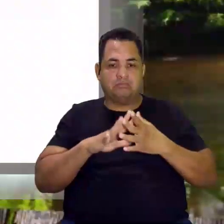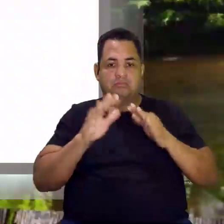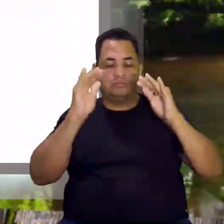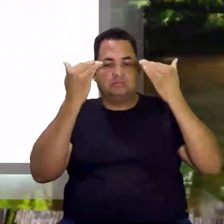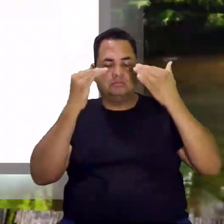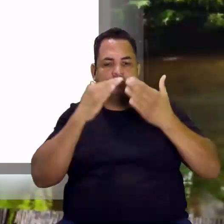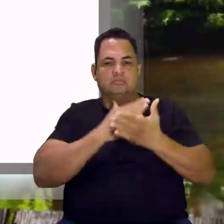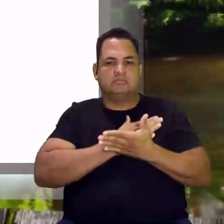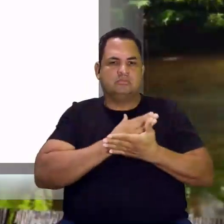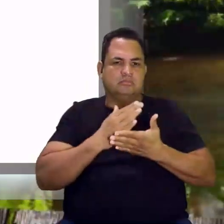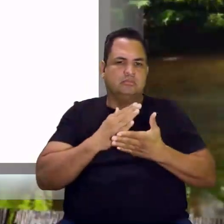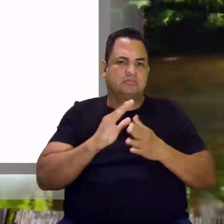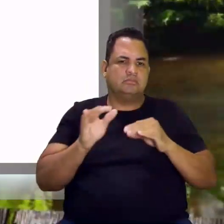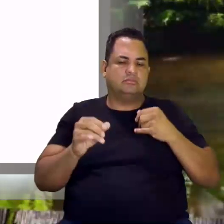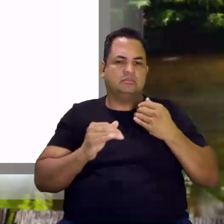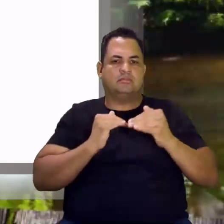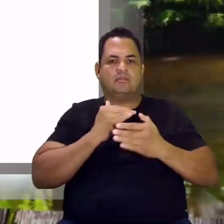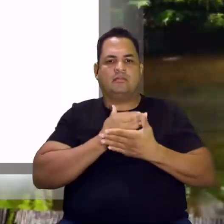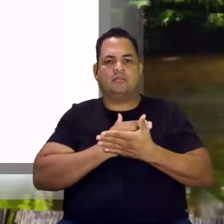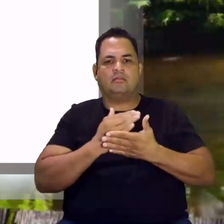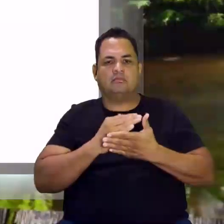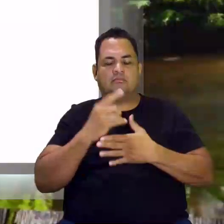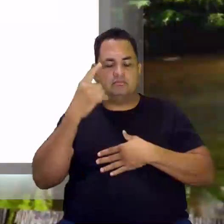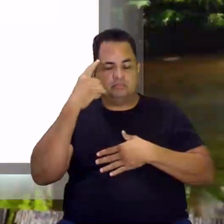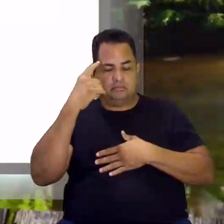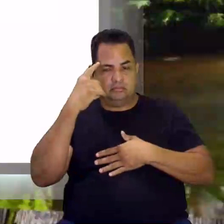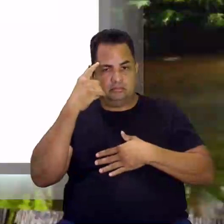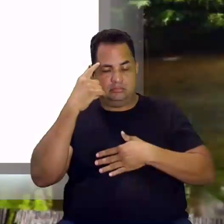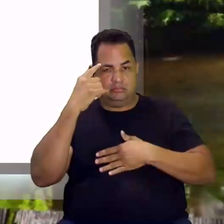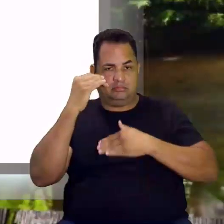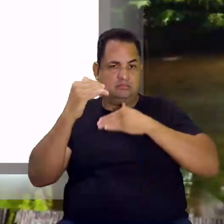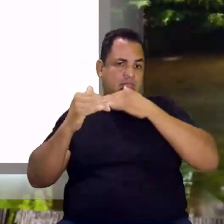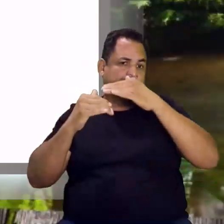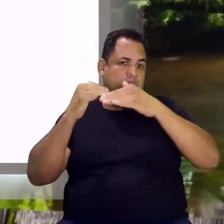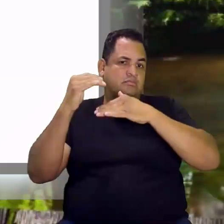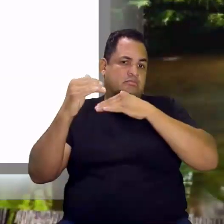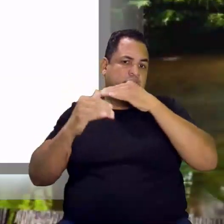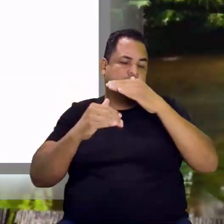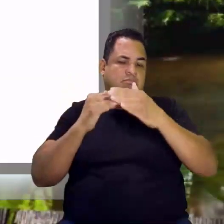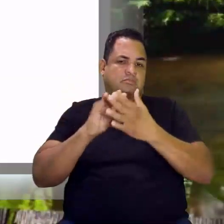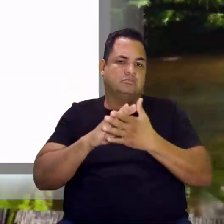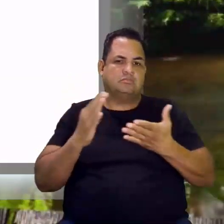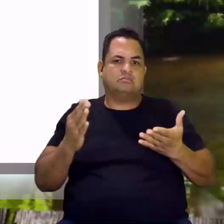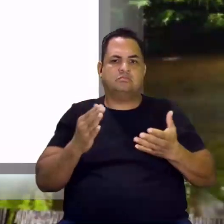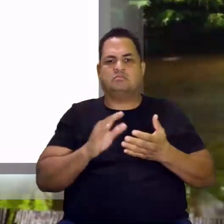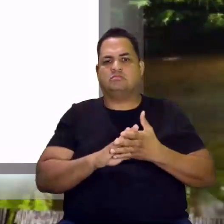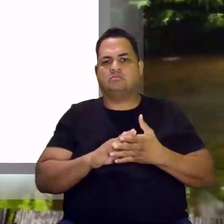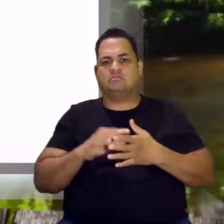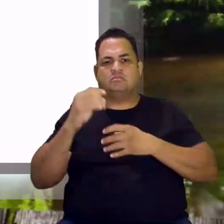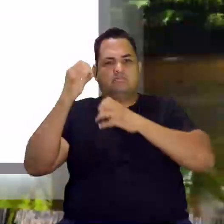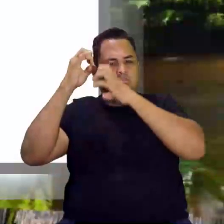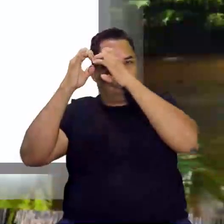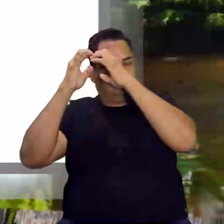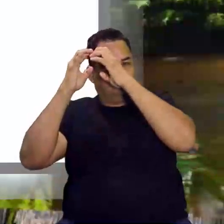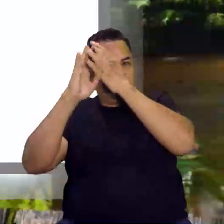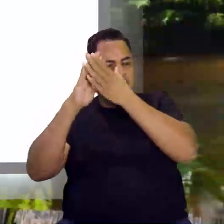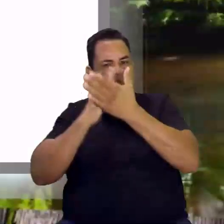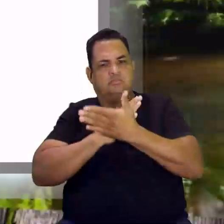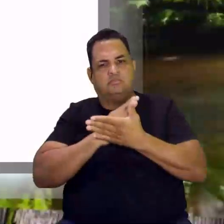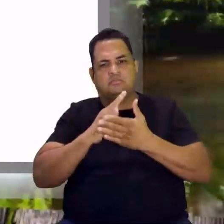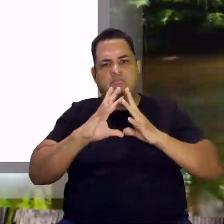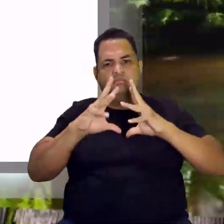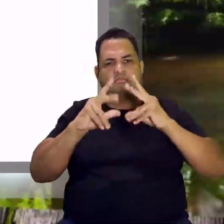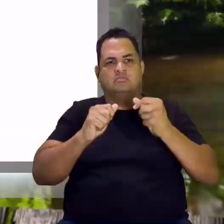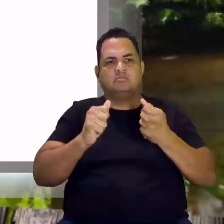eles começaram nesse processo, em relação ao seu desenvolvimento, né, cerebral, neurológico, e começaram então